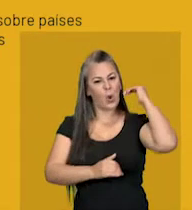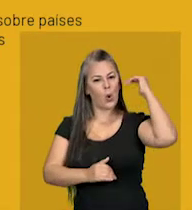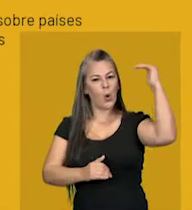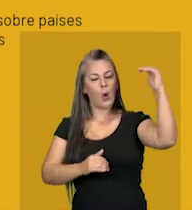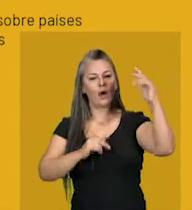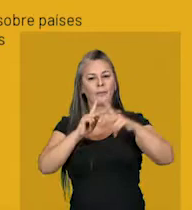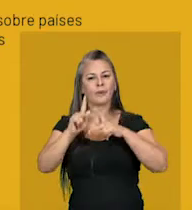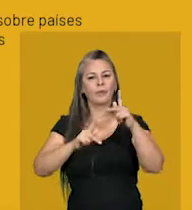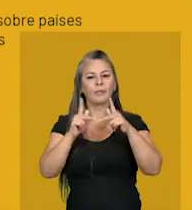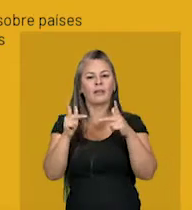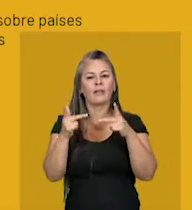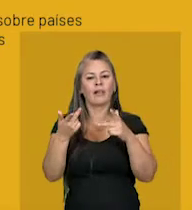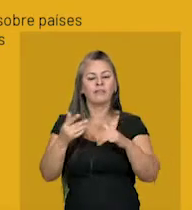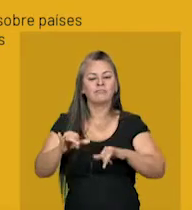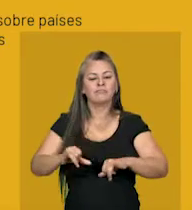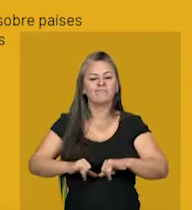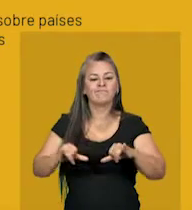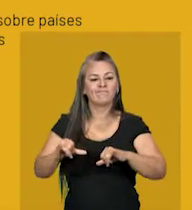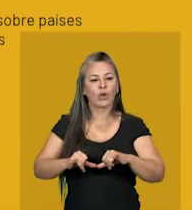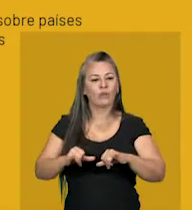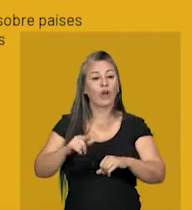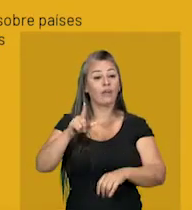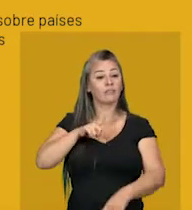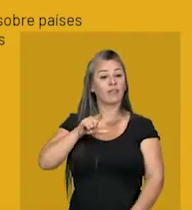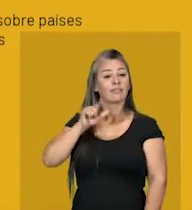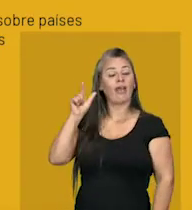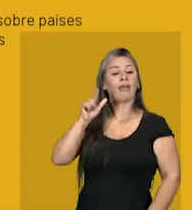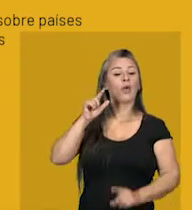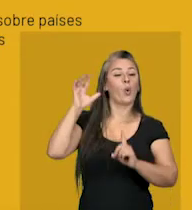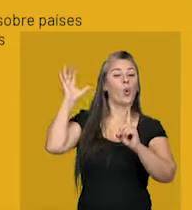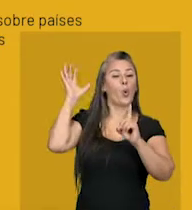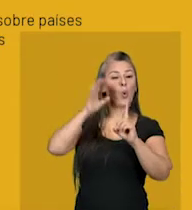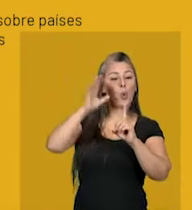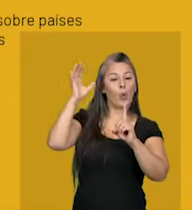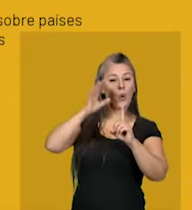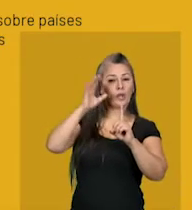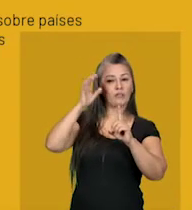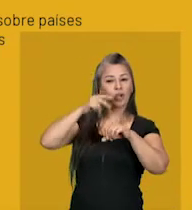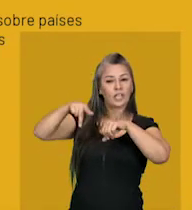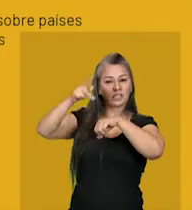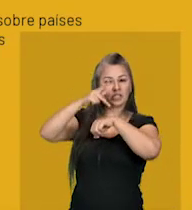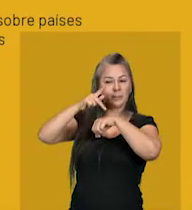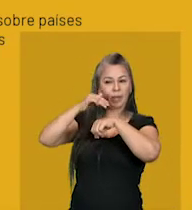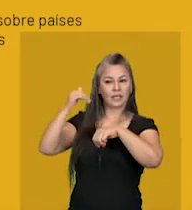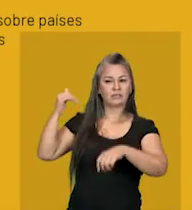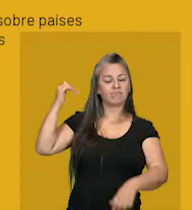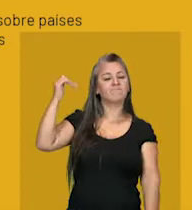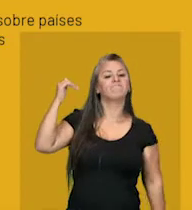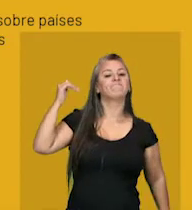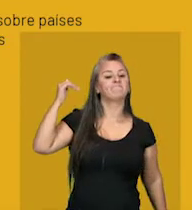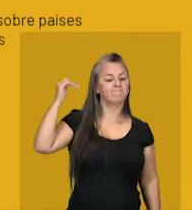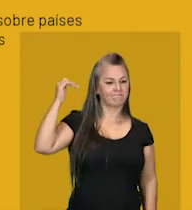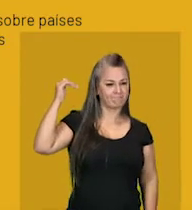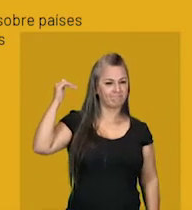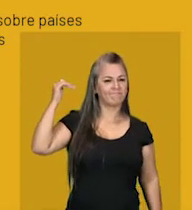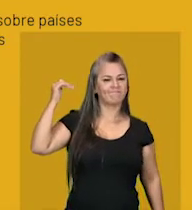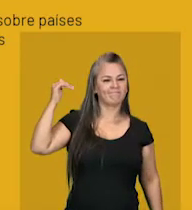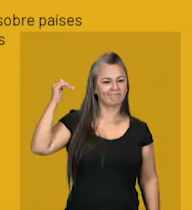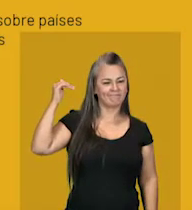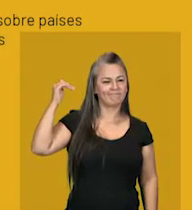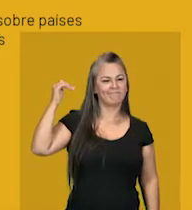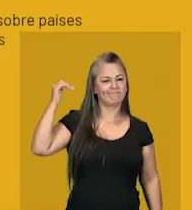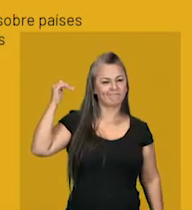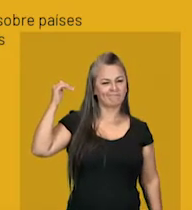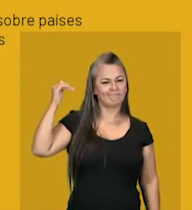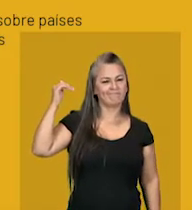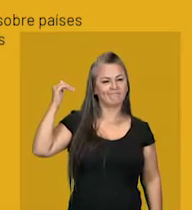aí a pressão de organizações internacionais, né, sobre países em desenvolvimento para adotar essas medidas neoliberais e, com isso, a